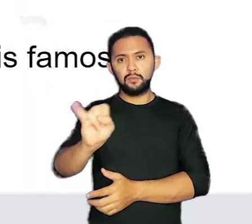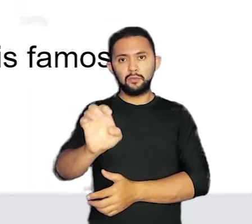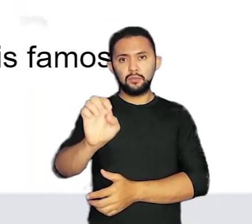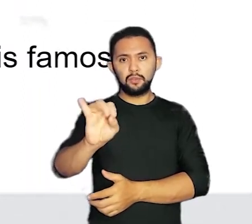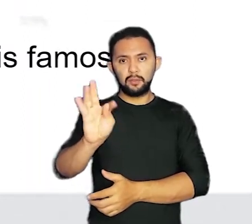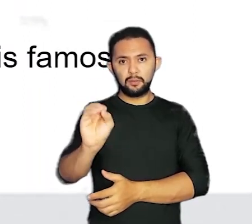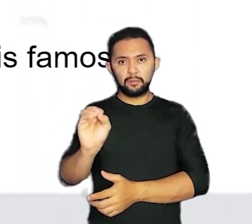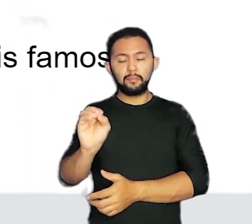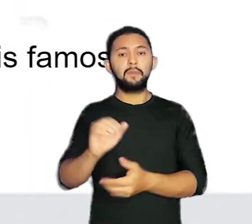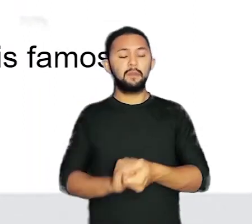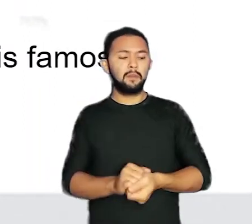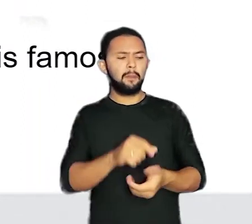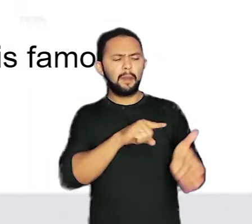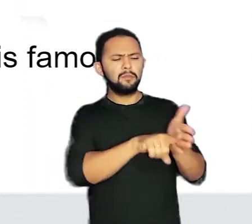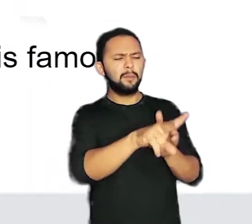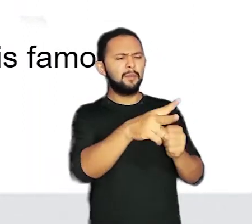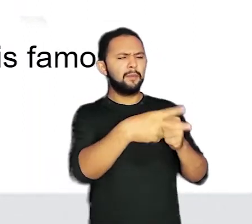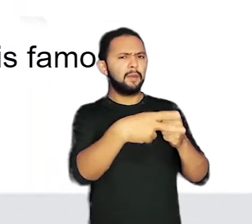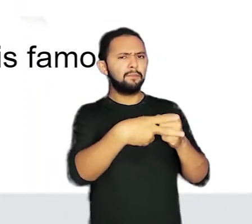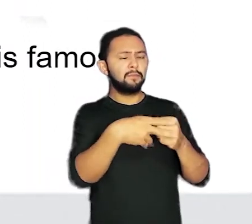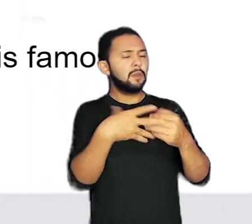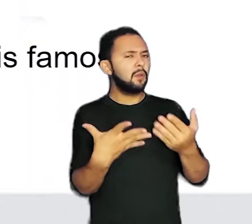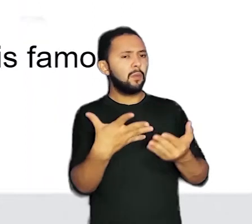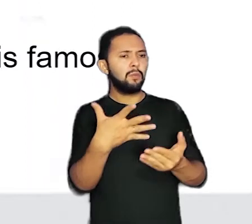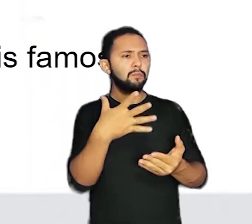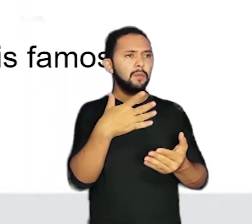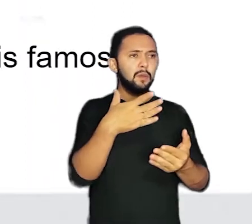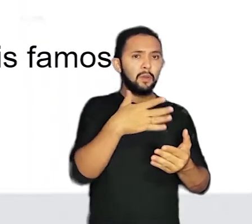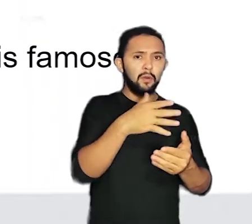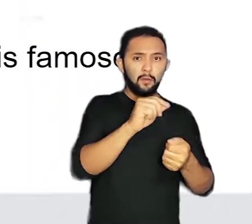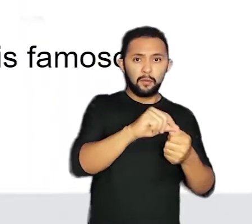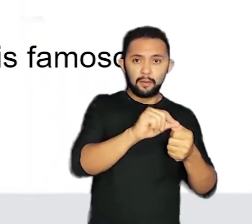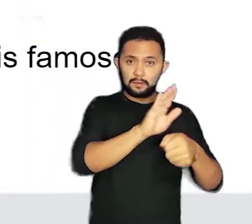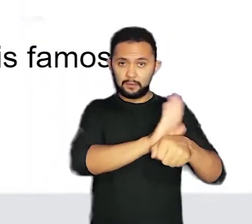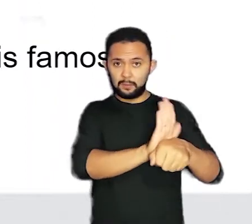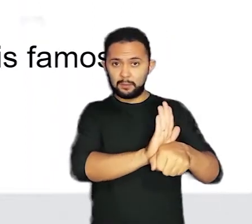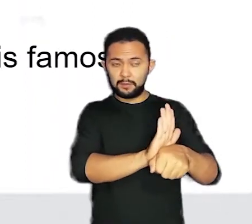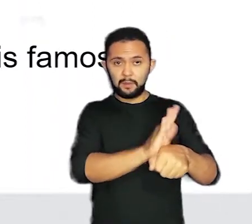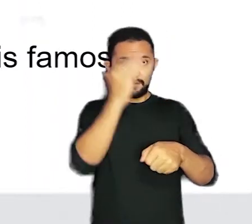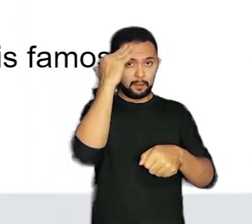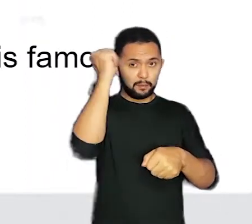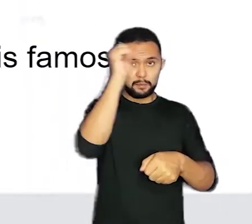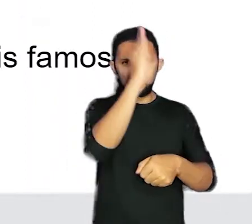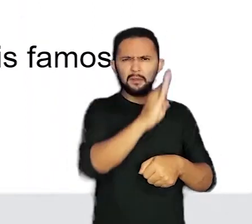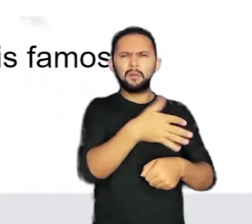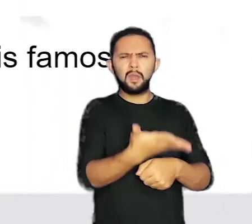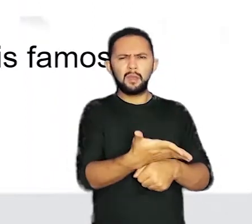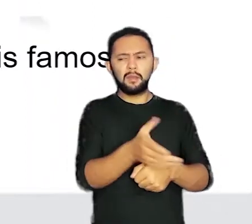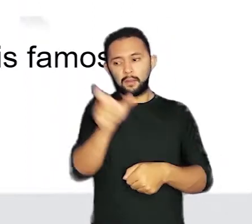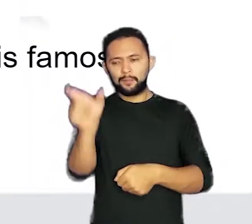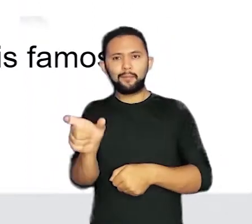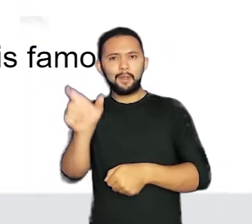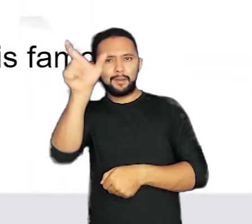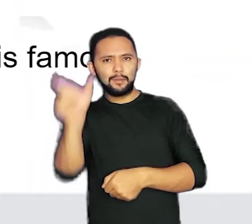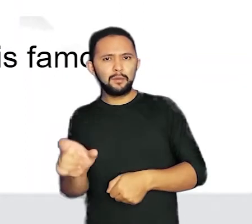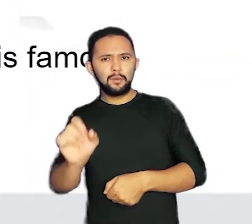mais famoso? Aí você vai saber que é o Glauber Rocha. Então essa resposta é o meu sujeito. Então Glauber Rocha eu